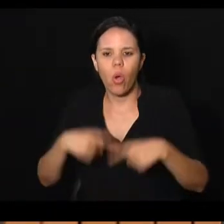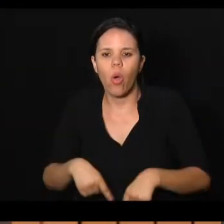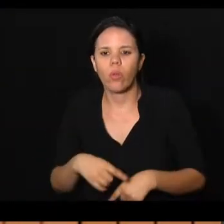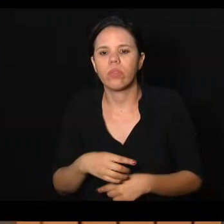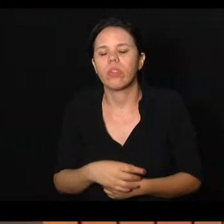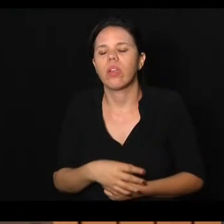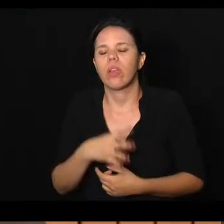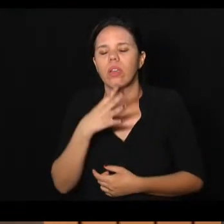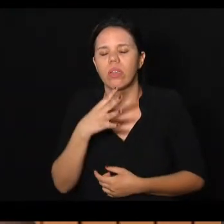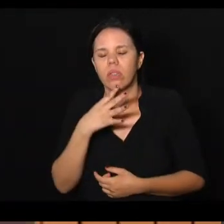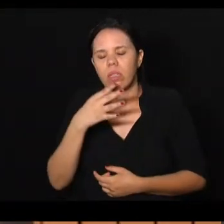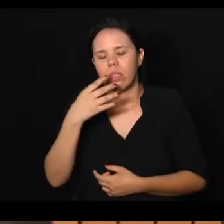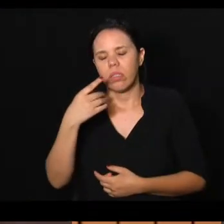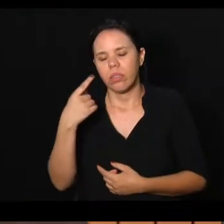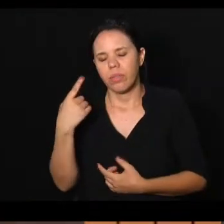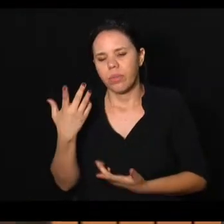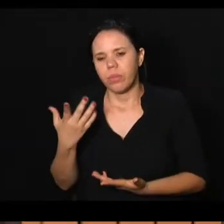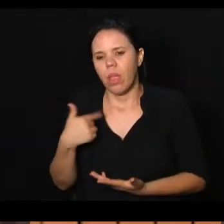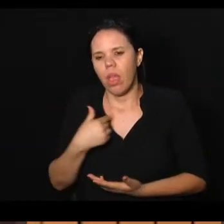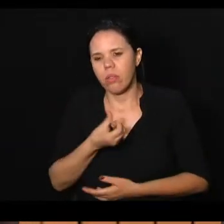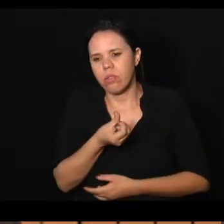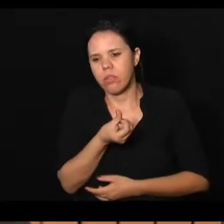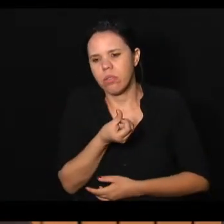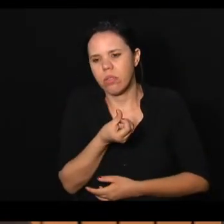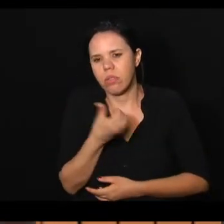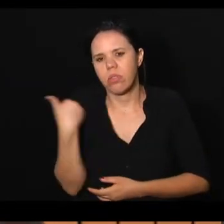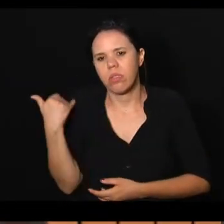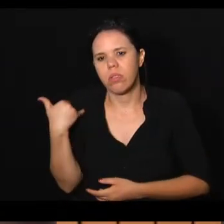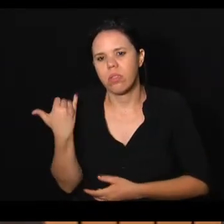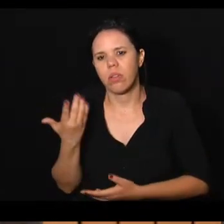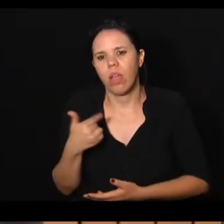criança. Aos 6 anos de idade,